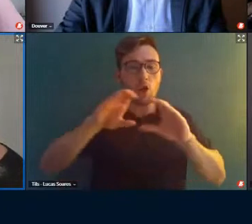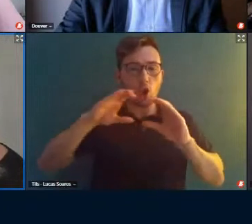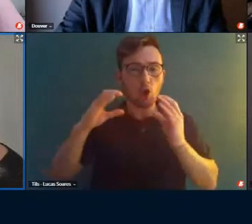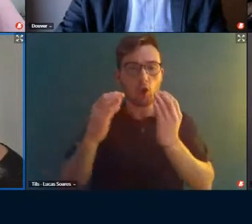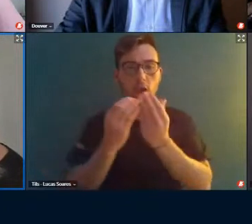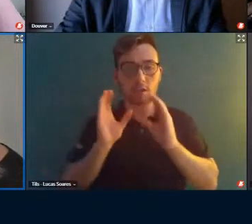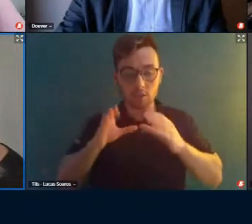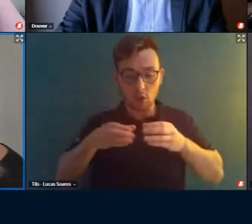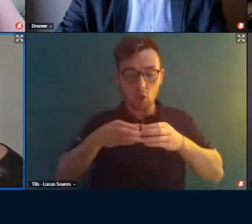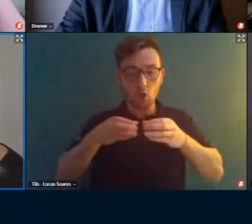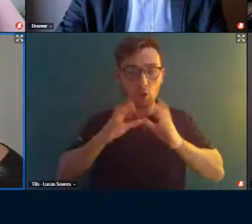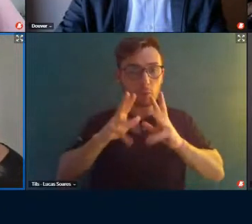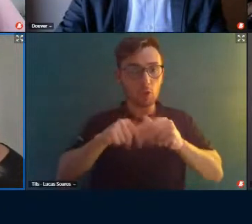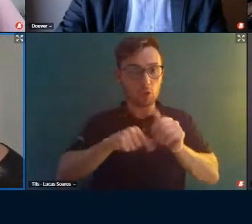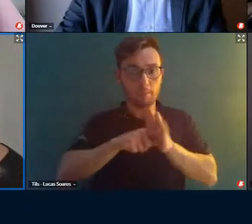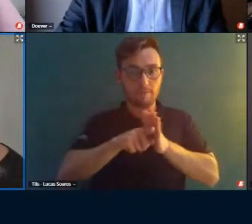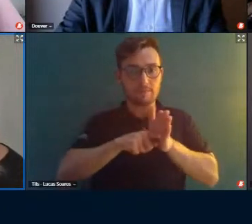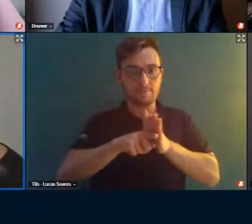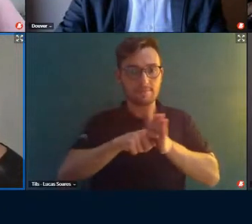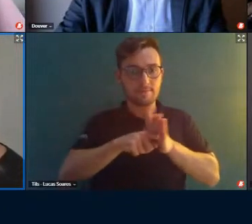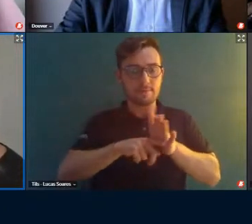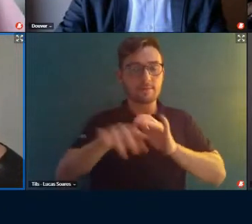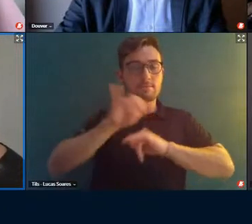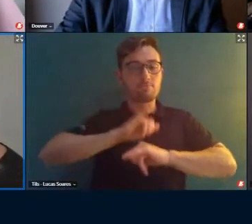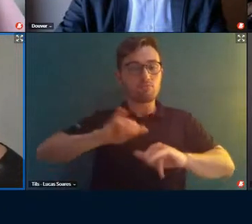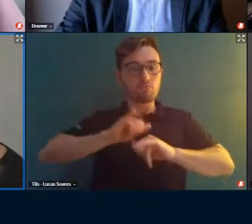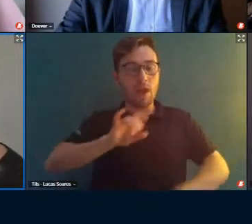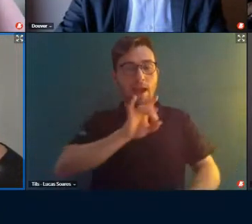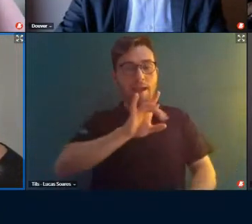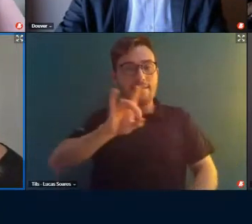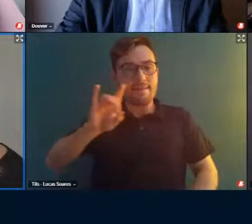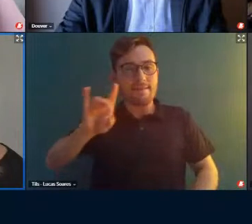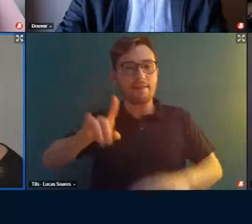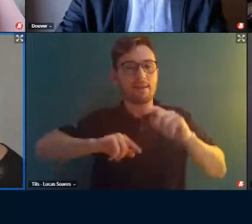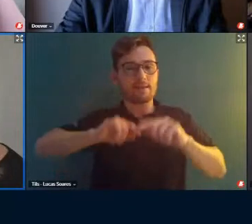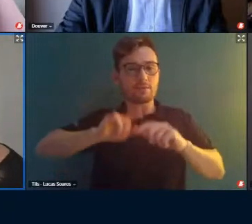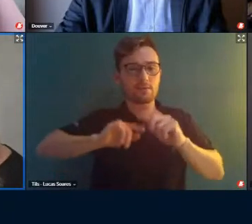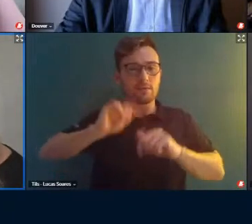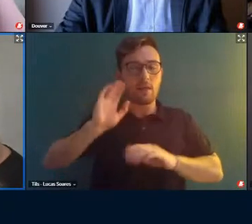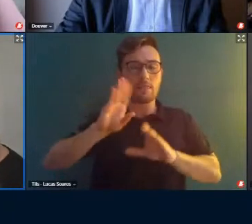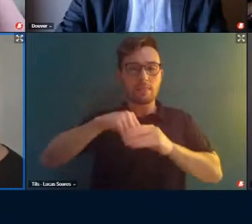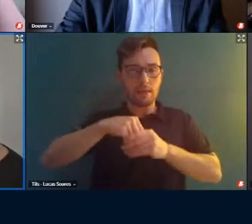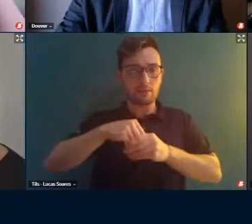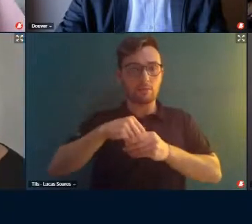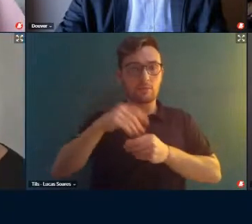grupo todo de pesquisa, em congressos para divulgar cada atividade que nós fizemos dentro desse condomínio.